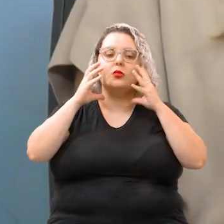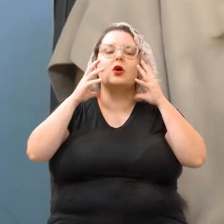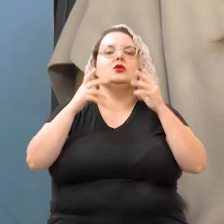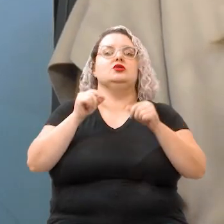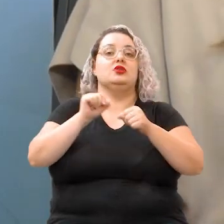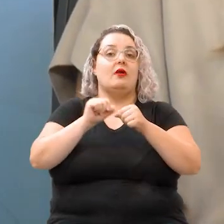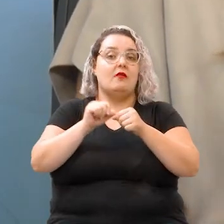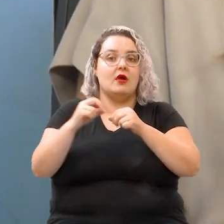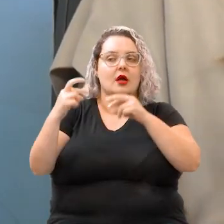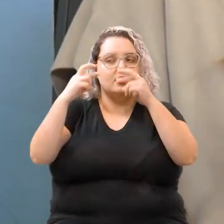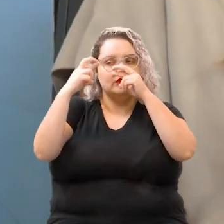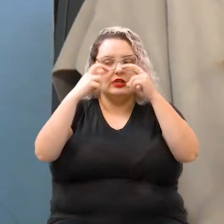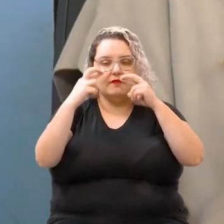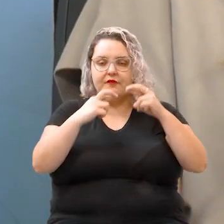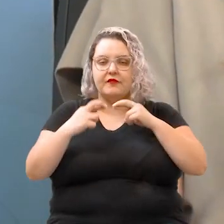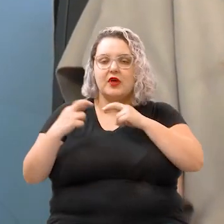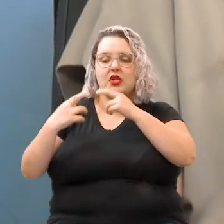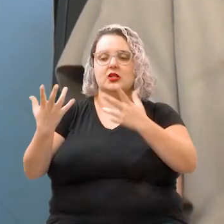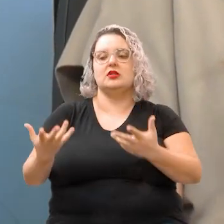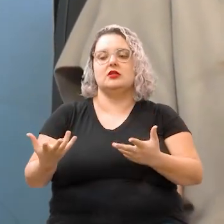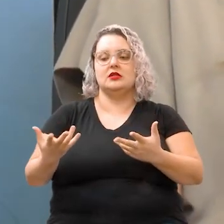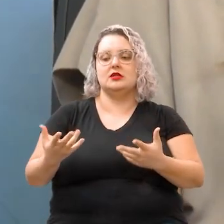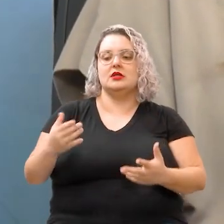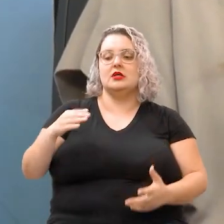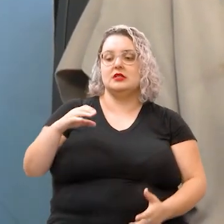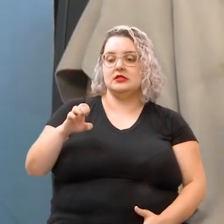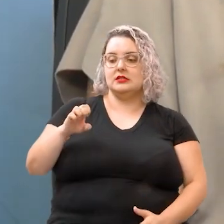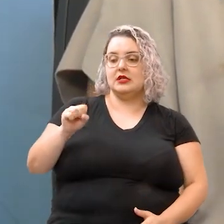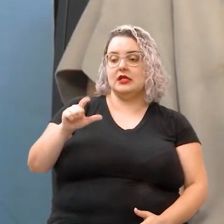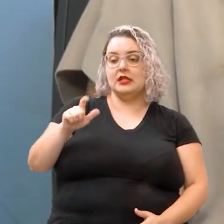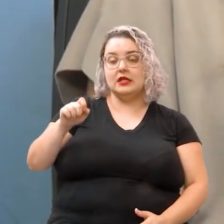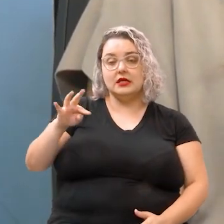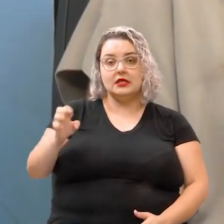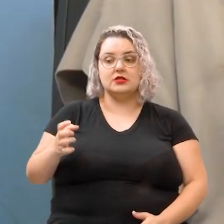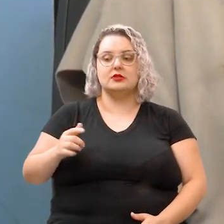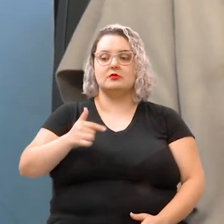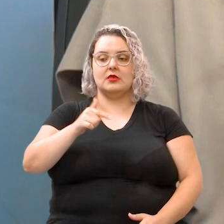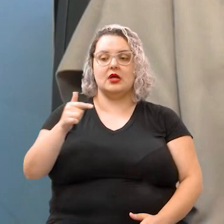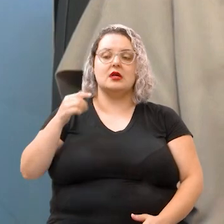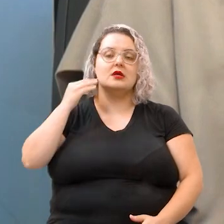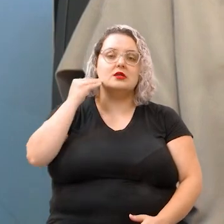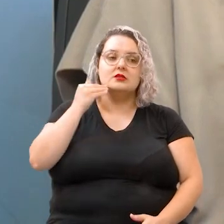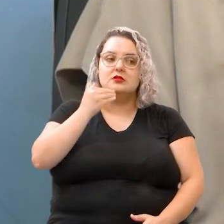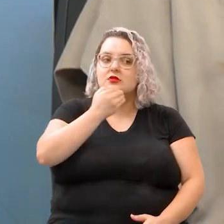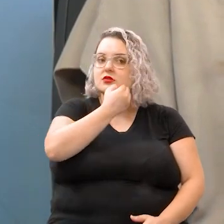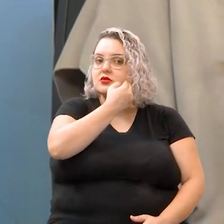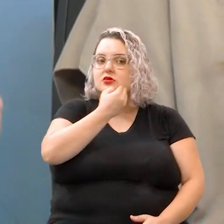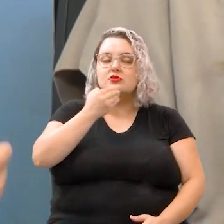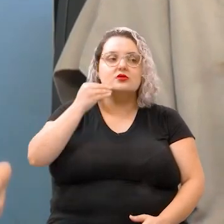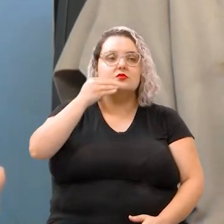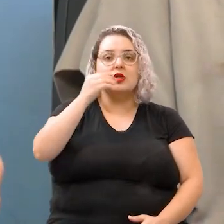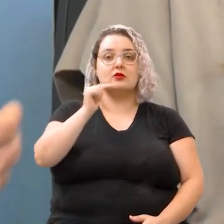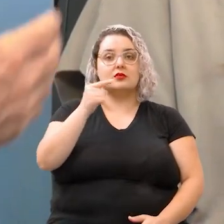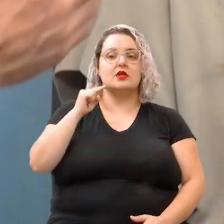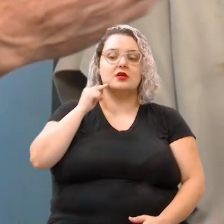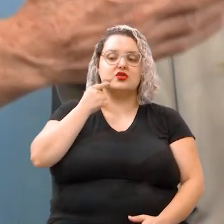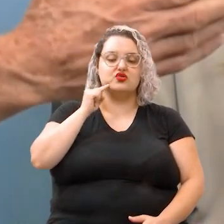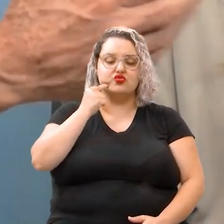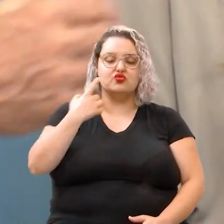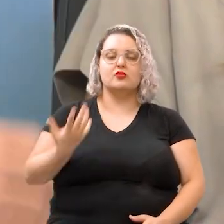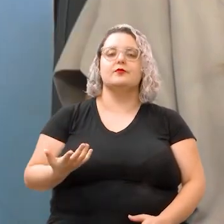já faz a aplicação de selantes para que ela não desenvolva cárie dentária, você já